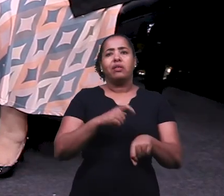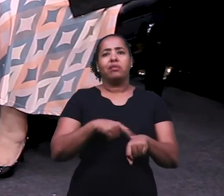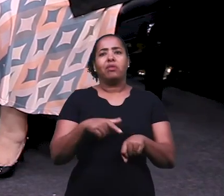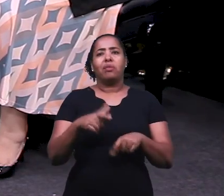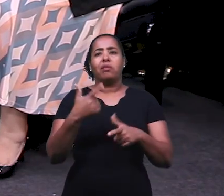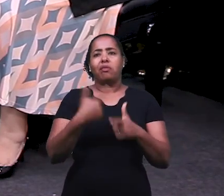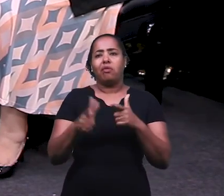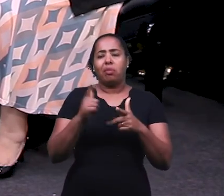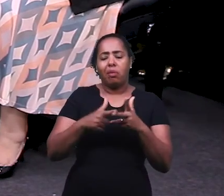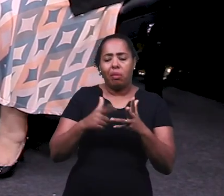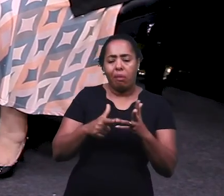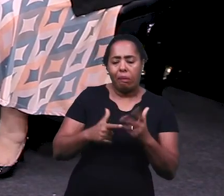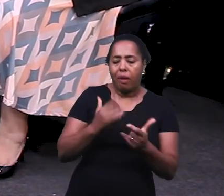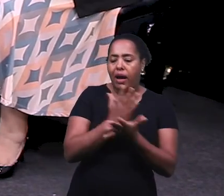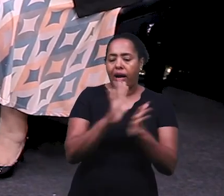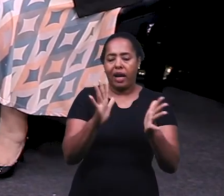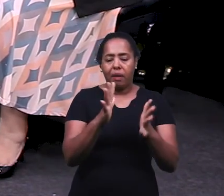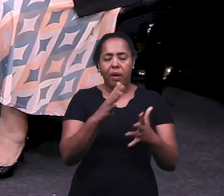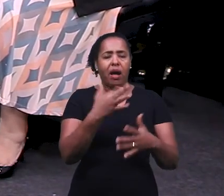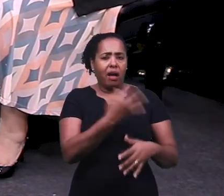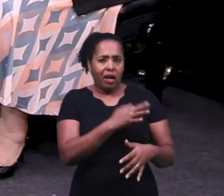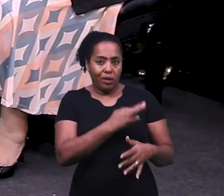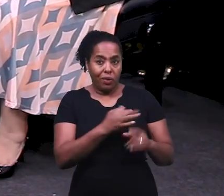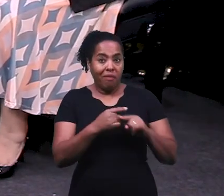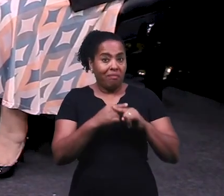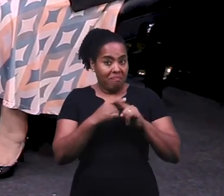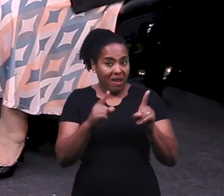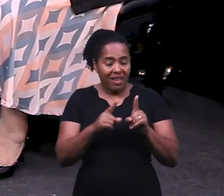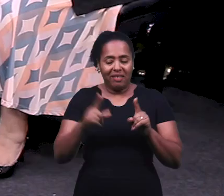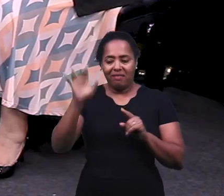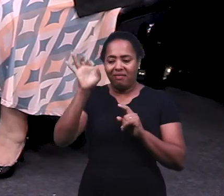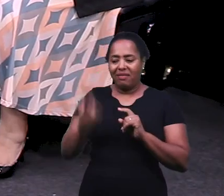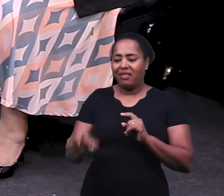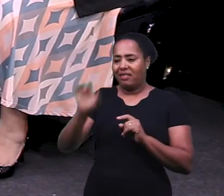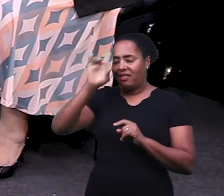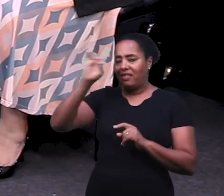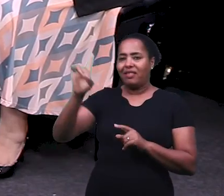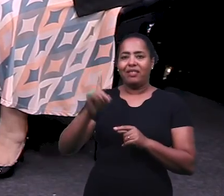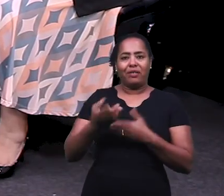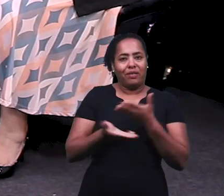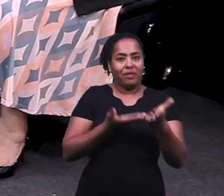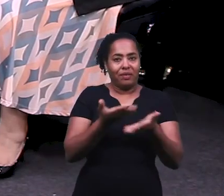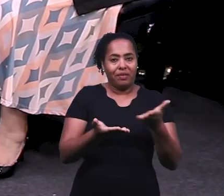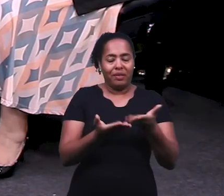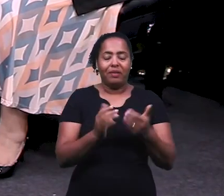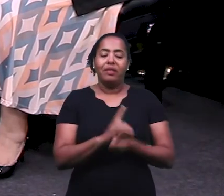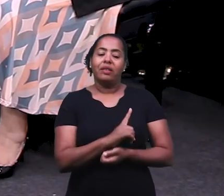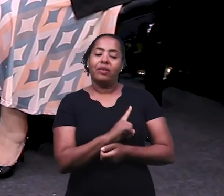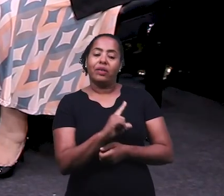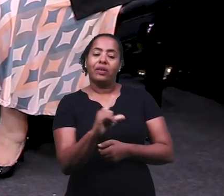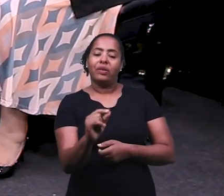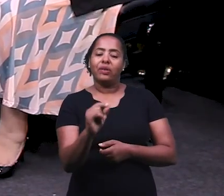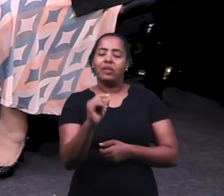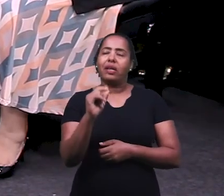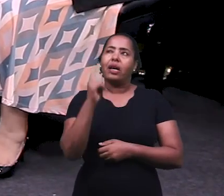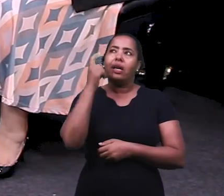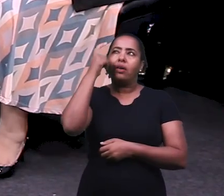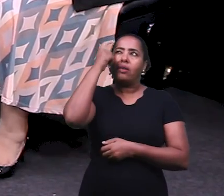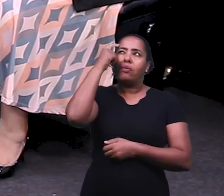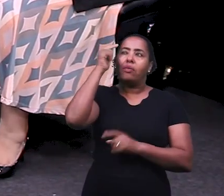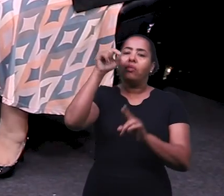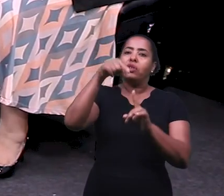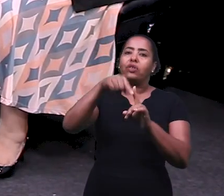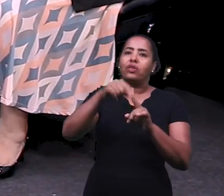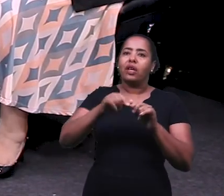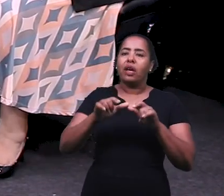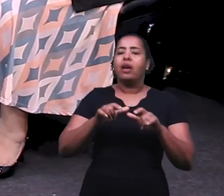tudo vai passar. Mas tudo passa, sabe? Os problemas. Fica a dor, mas fica a certeza de que Ele cuida de você. Aí